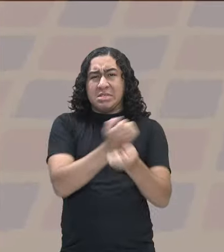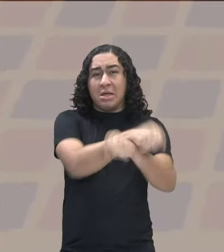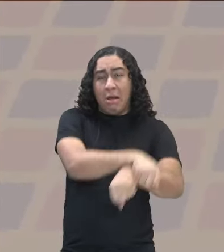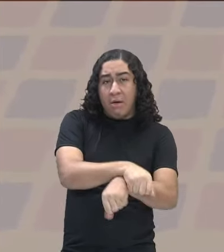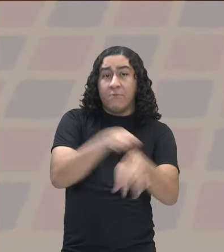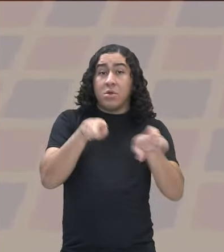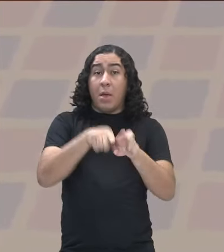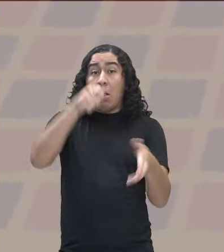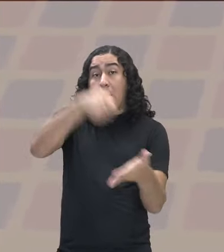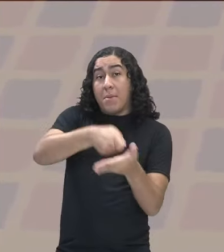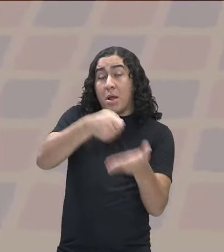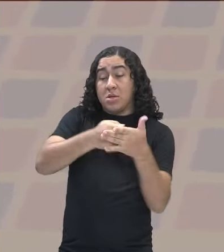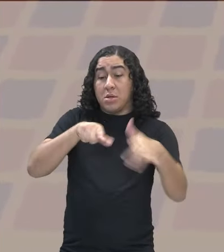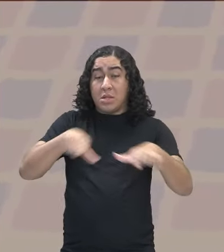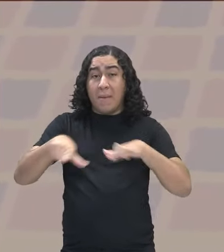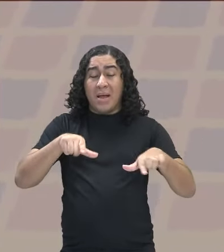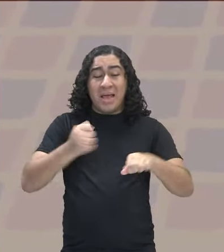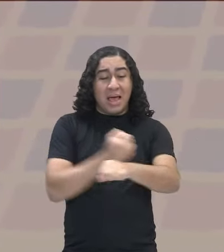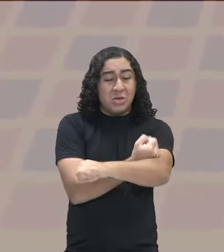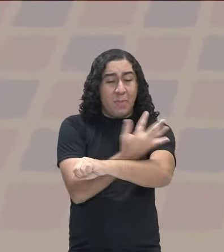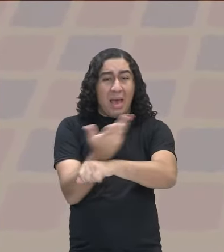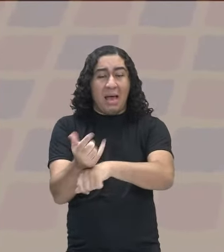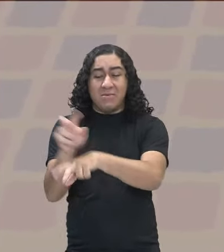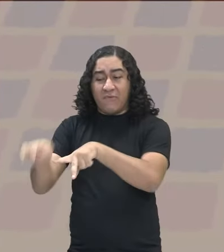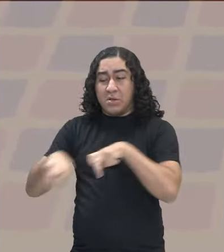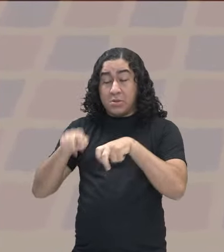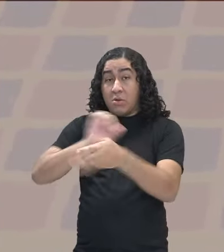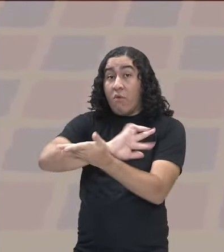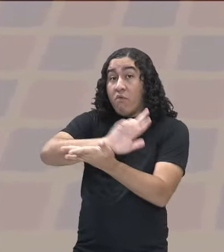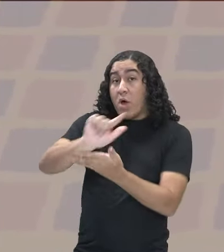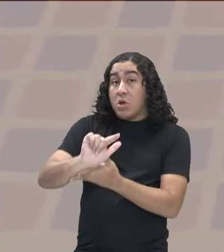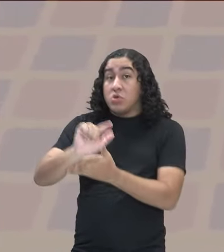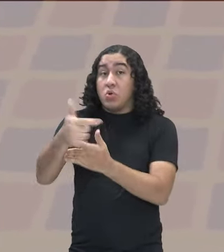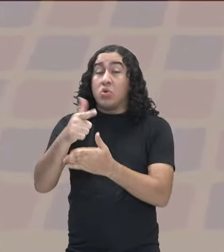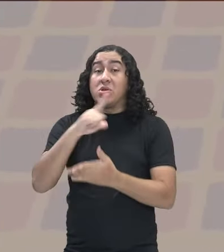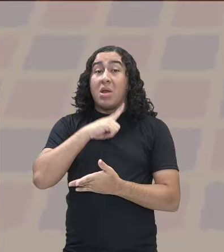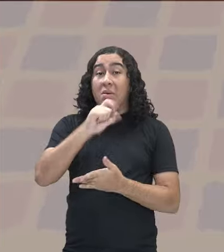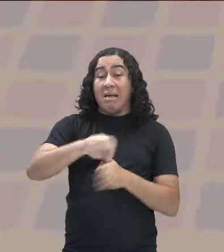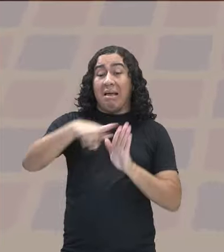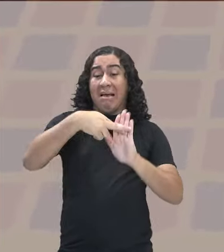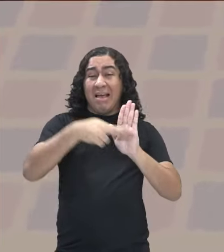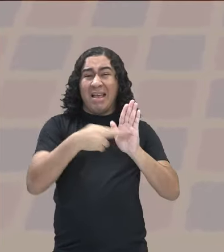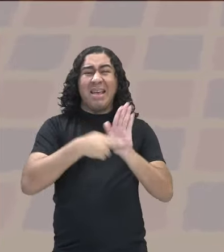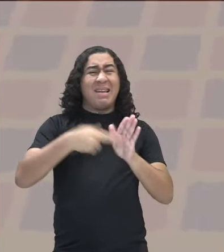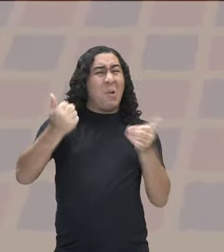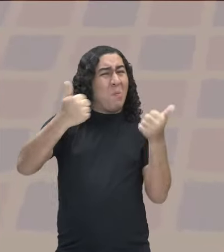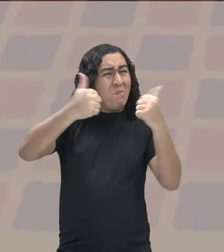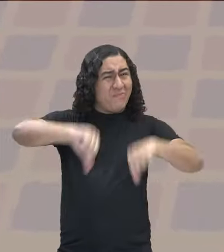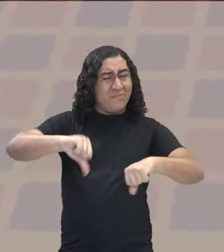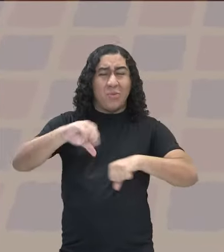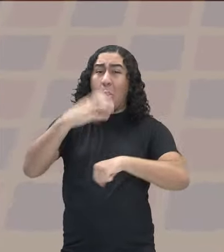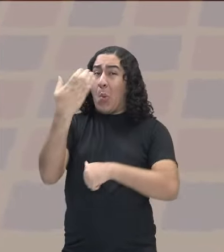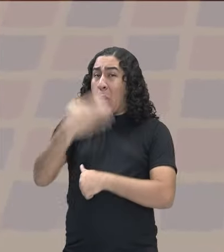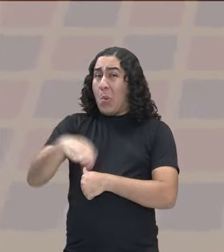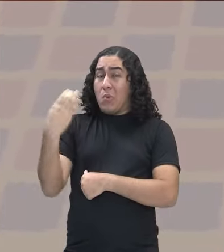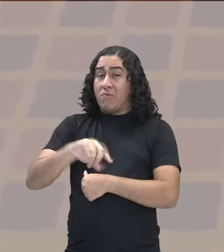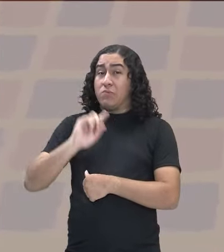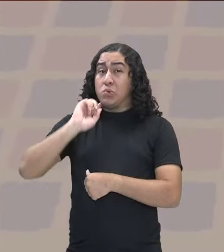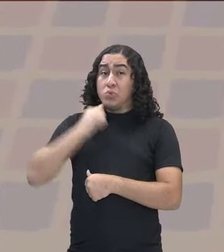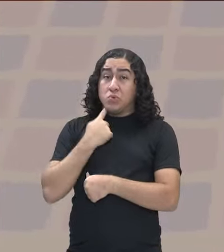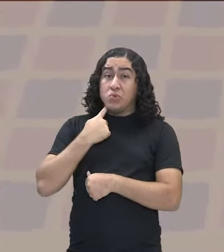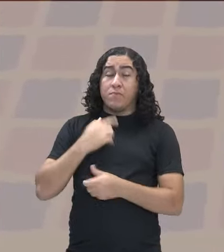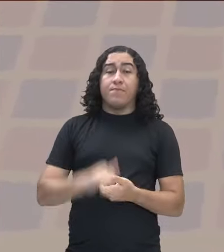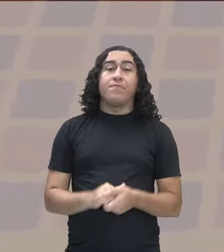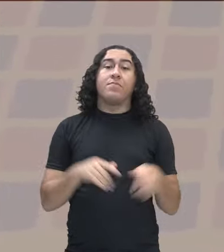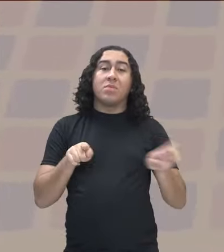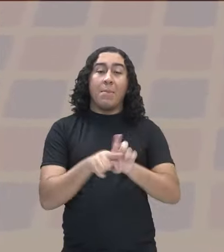trabalhar em plantações engenhos e outros locais sob condições cruéis e insalubres a violência e